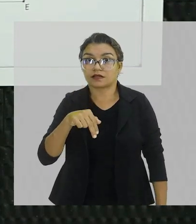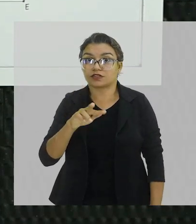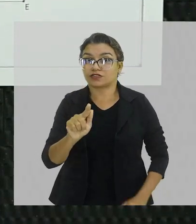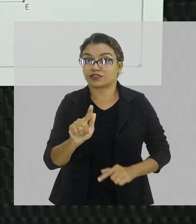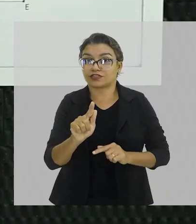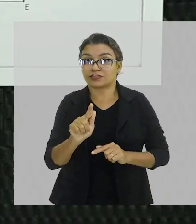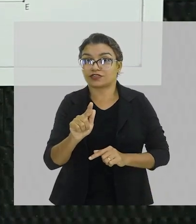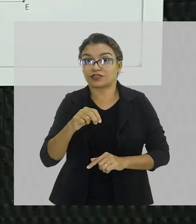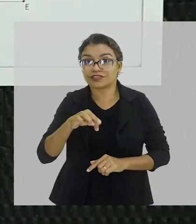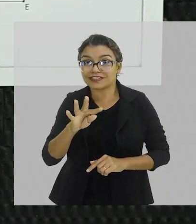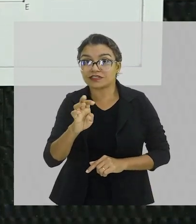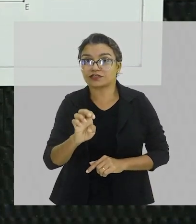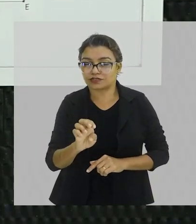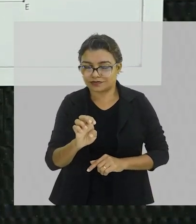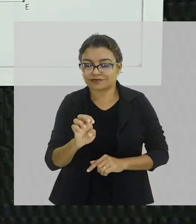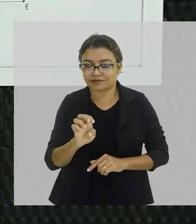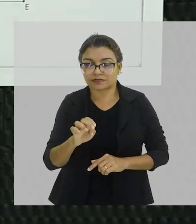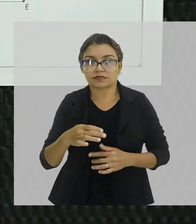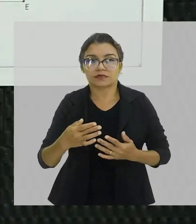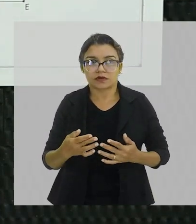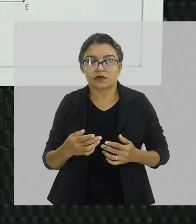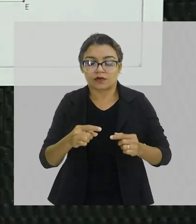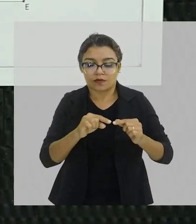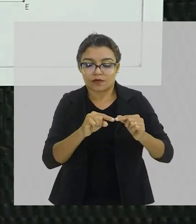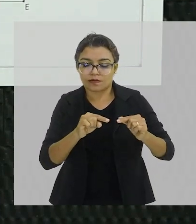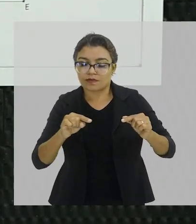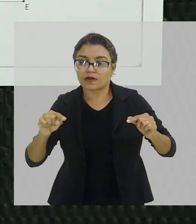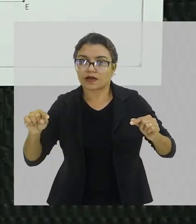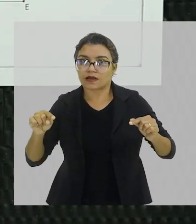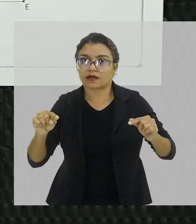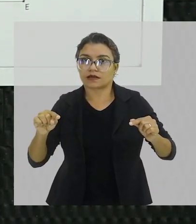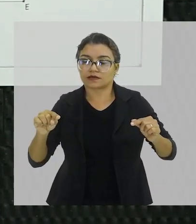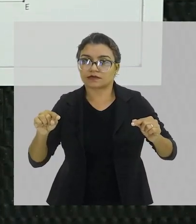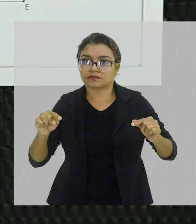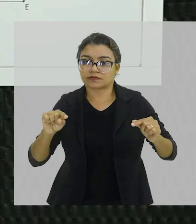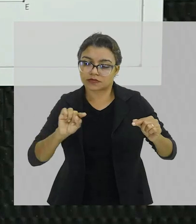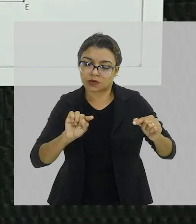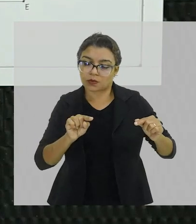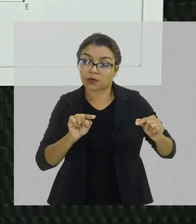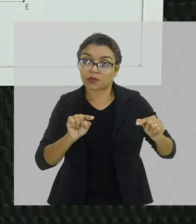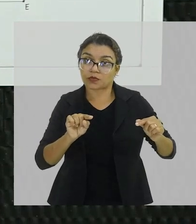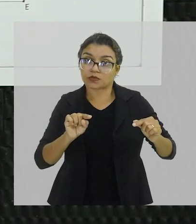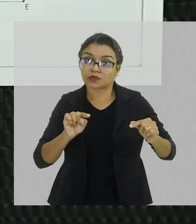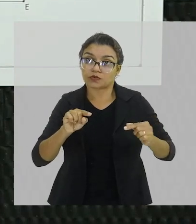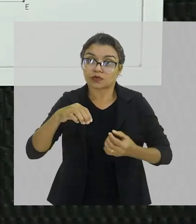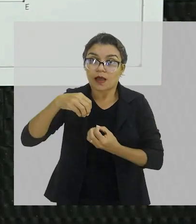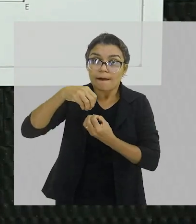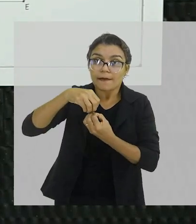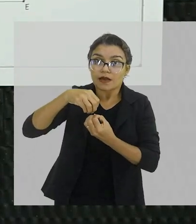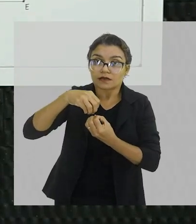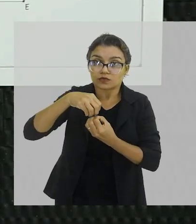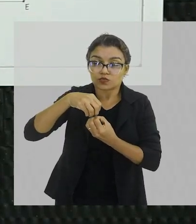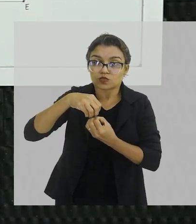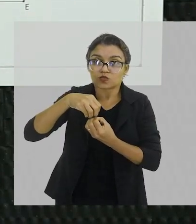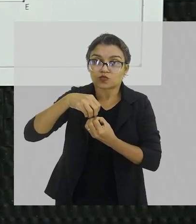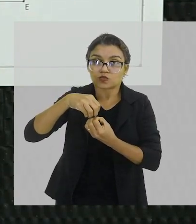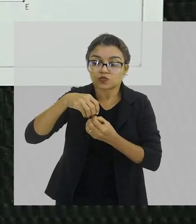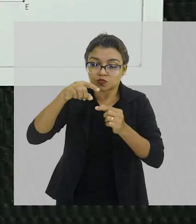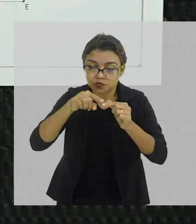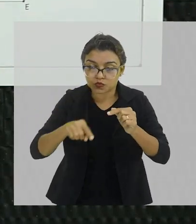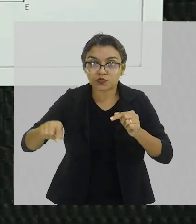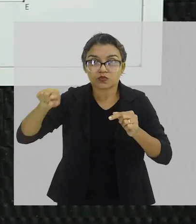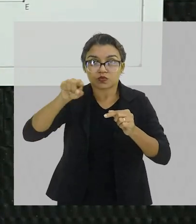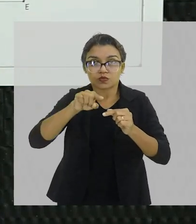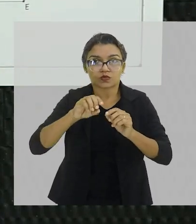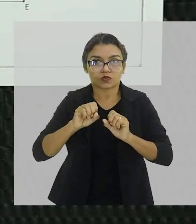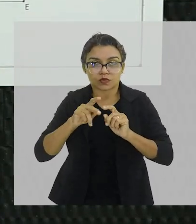A circunferência está aqui, a reta passa e encosta em um ponto. Então, eu te disse que essa reta é tangente à circunferência.